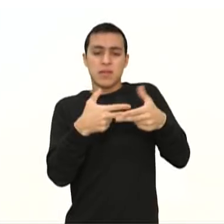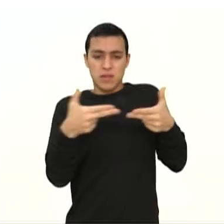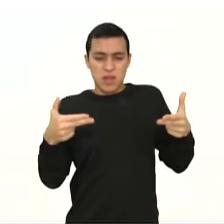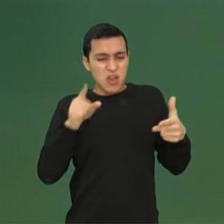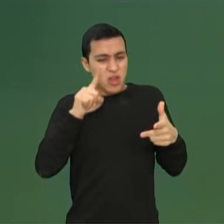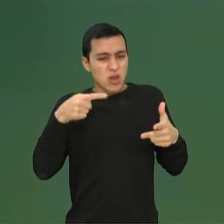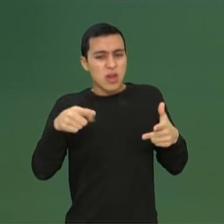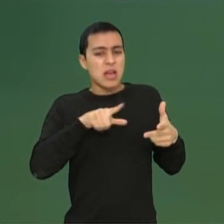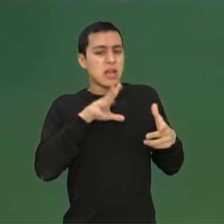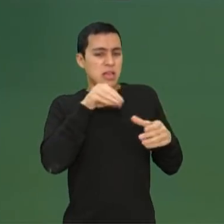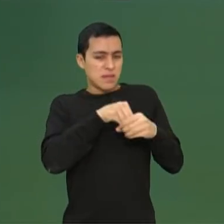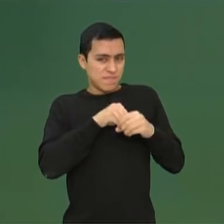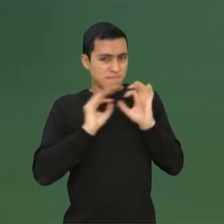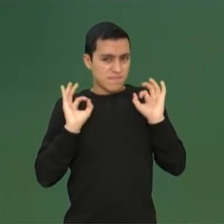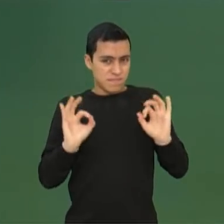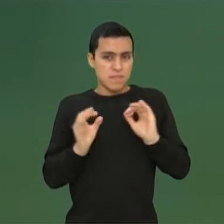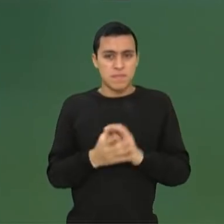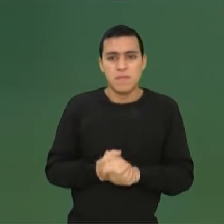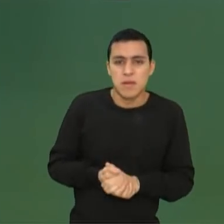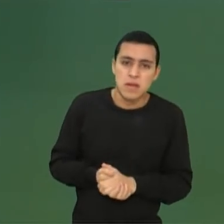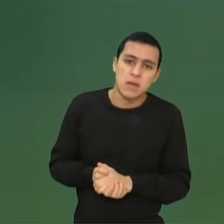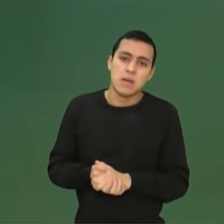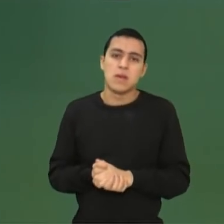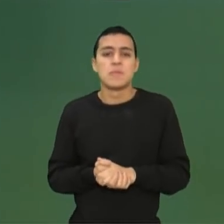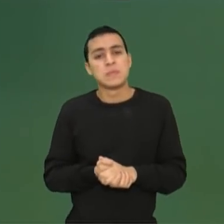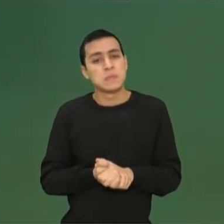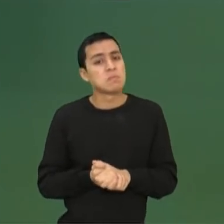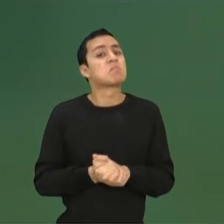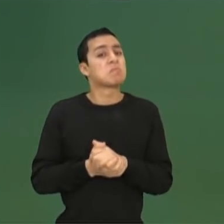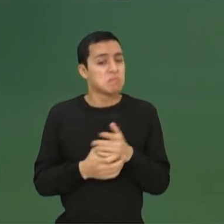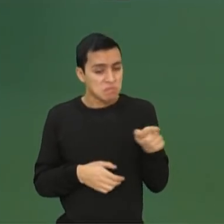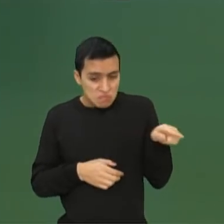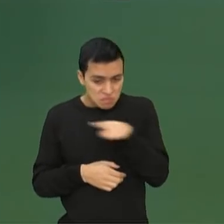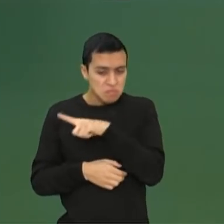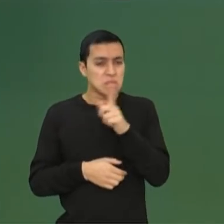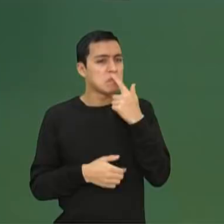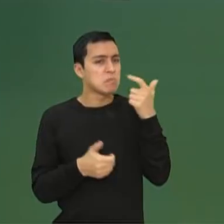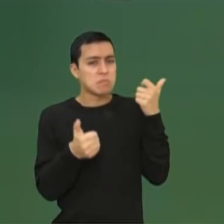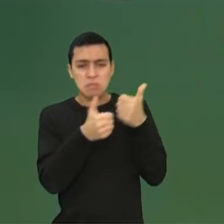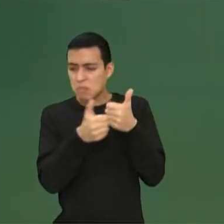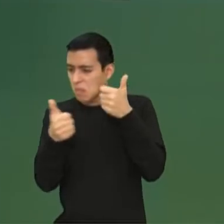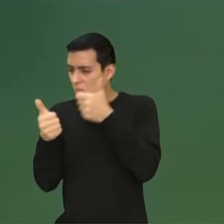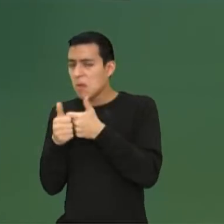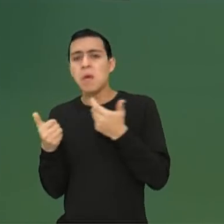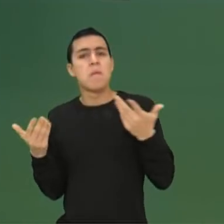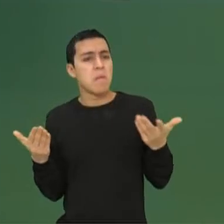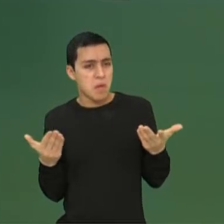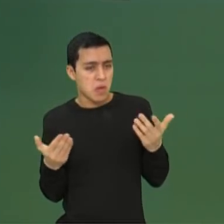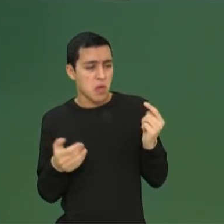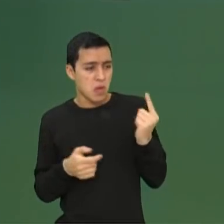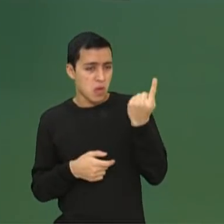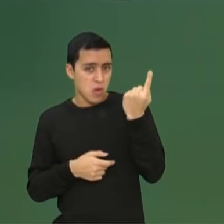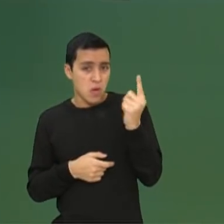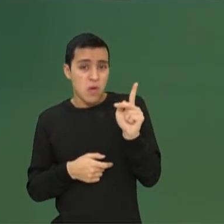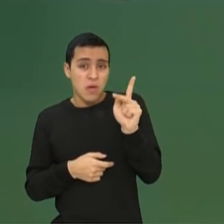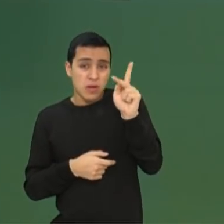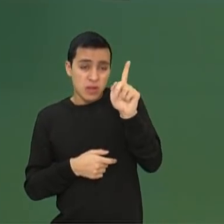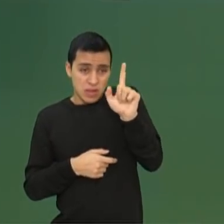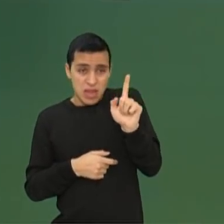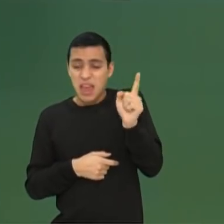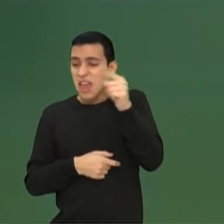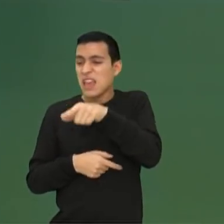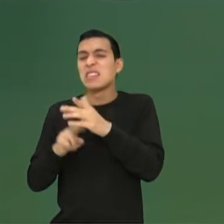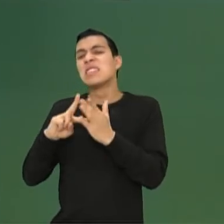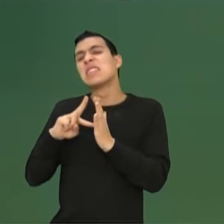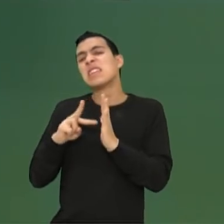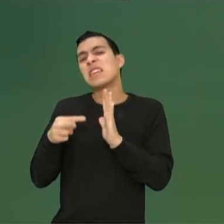nosso cotidiano. Eles são muito próximos. 1 quilograma equivale